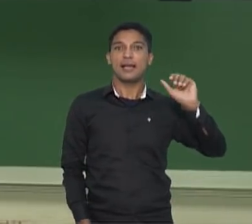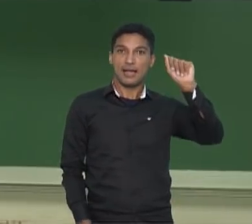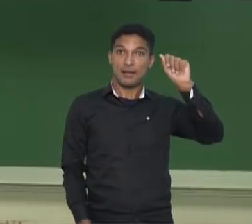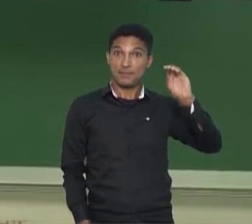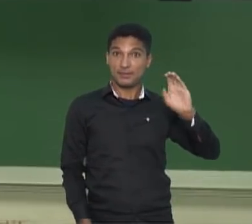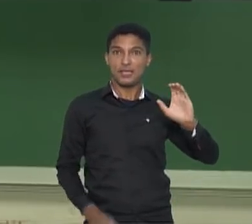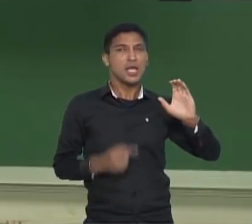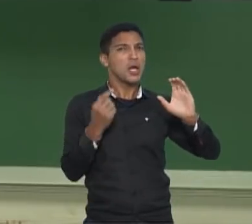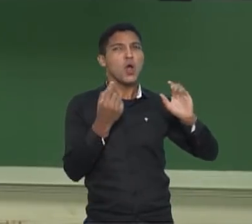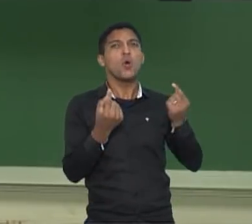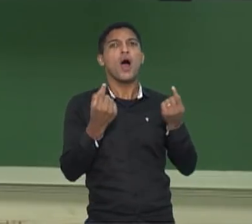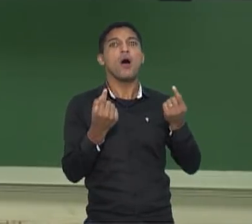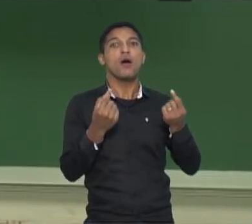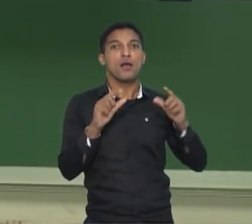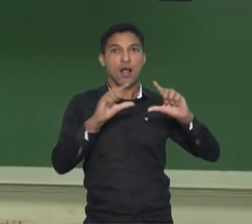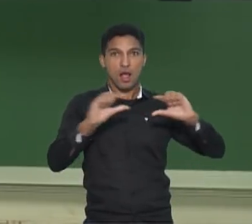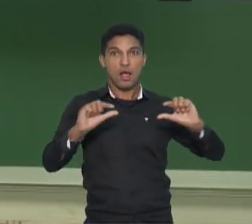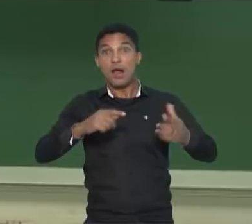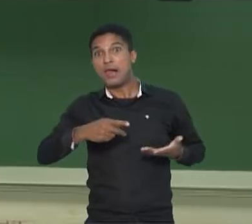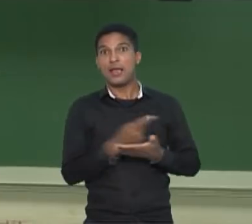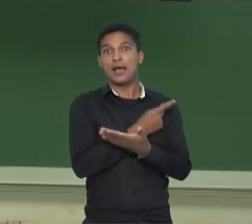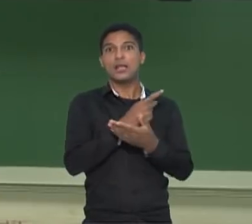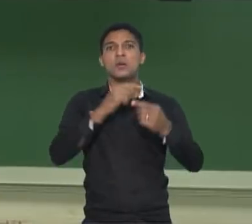Quais destas frases